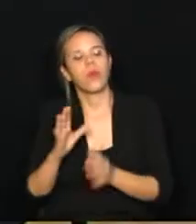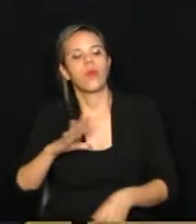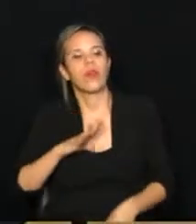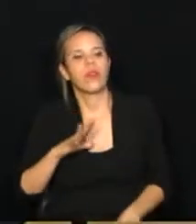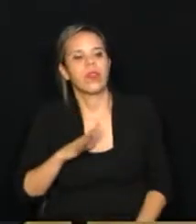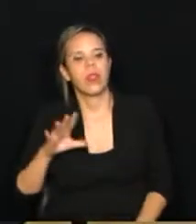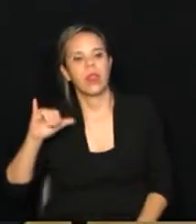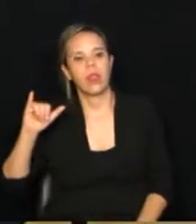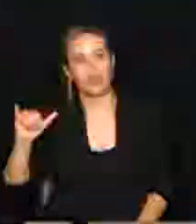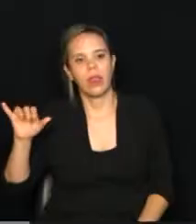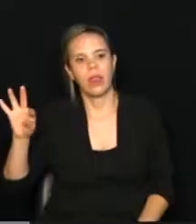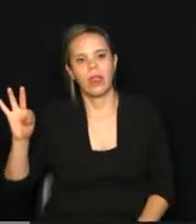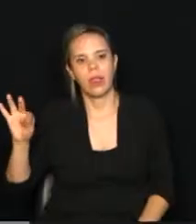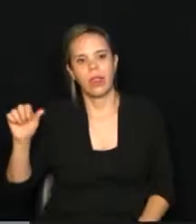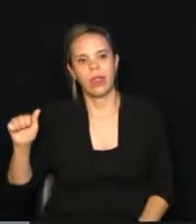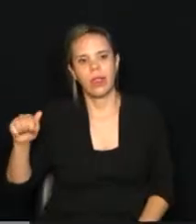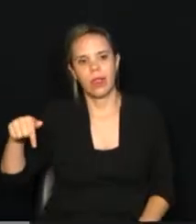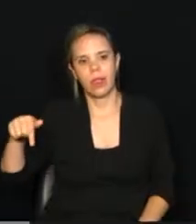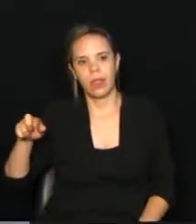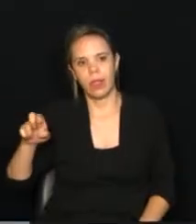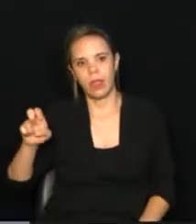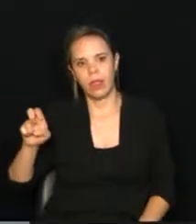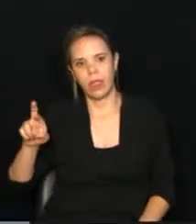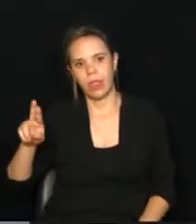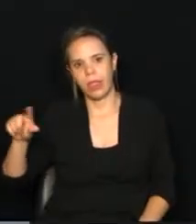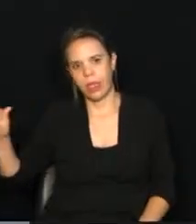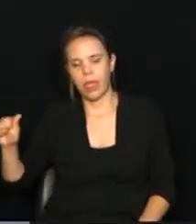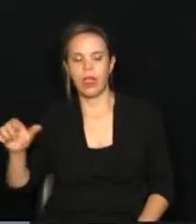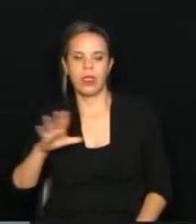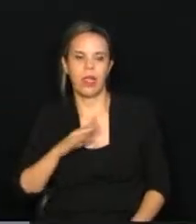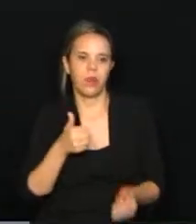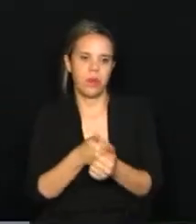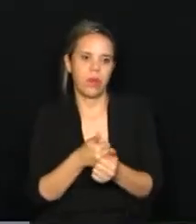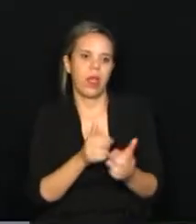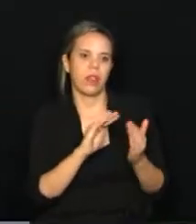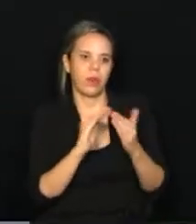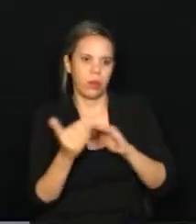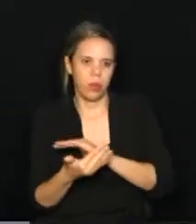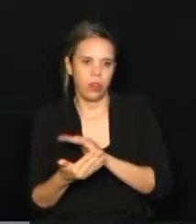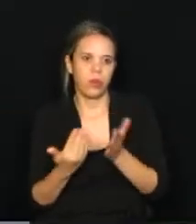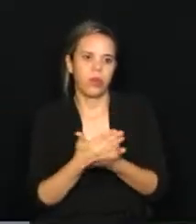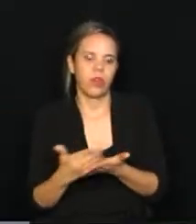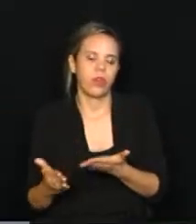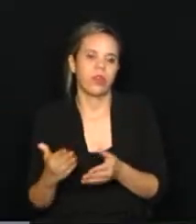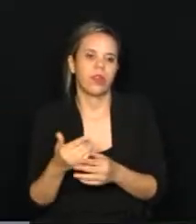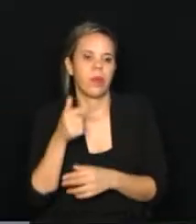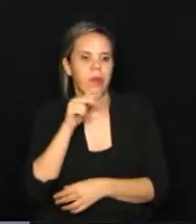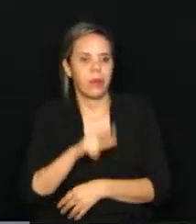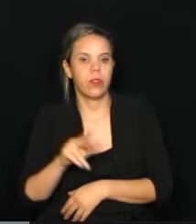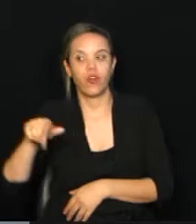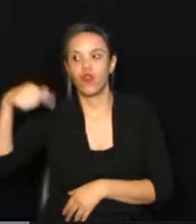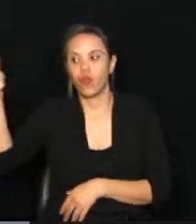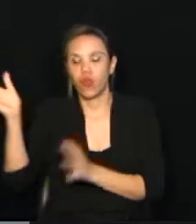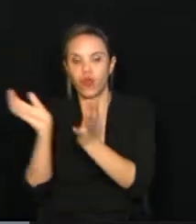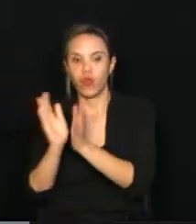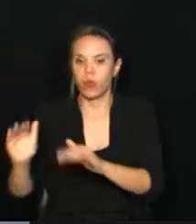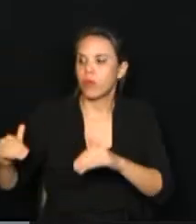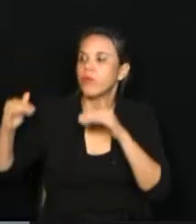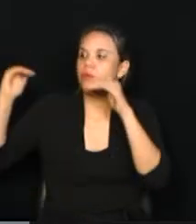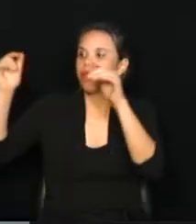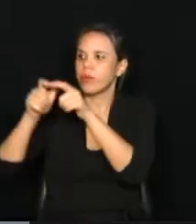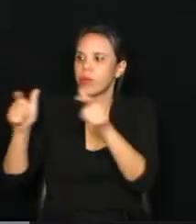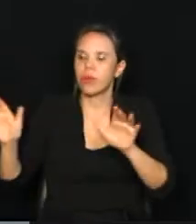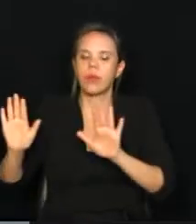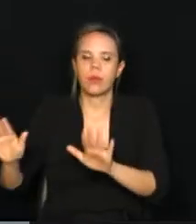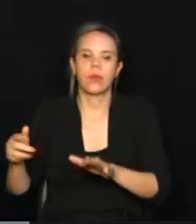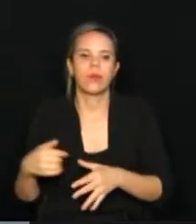era uma comunidade que tinha ali embaixo, perto da minha casa, e eu comecei a jogar ali, e a minha irmã já jogava em clubes um pouco maiores.